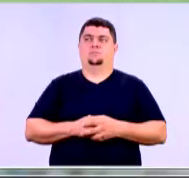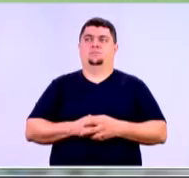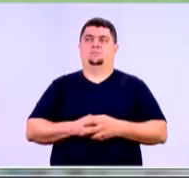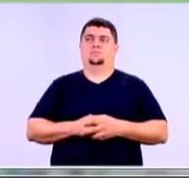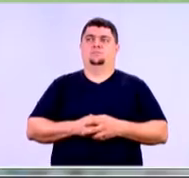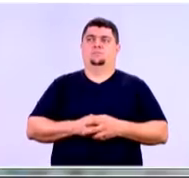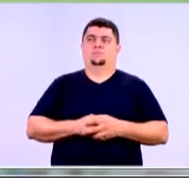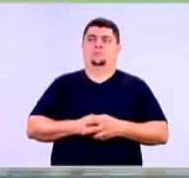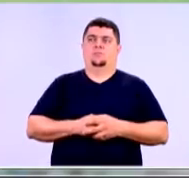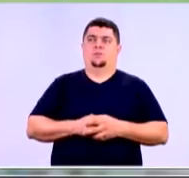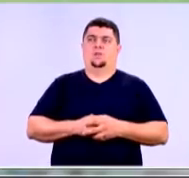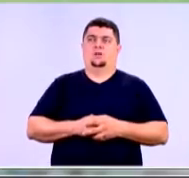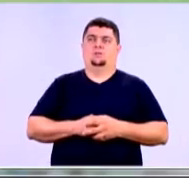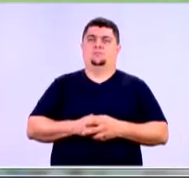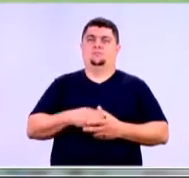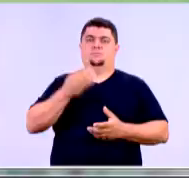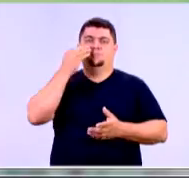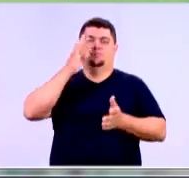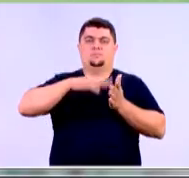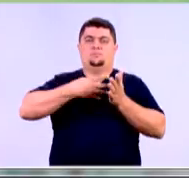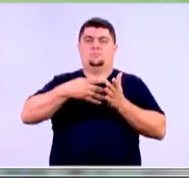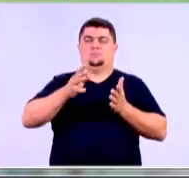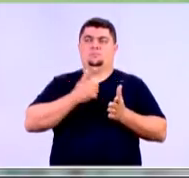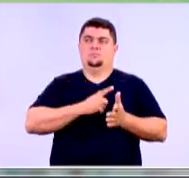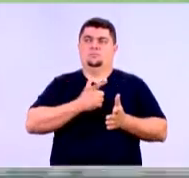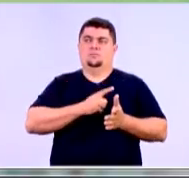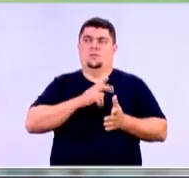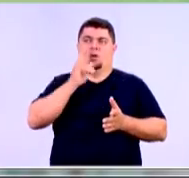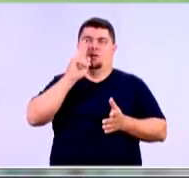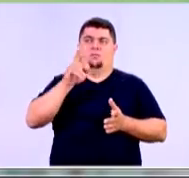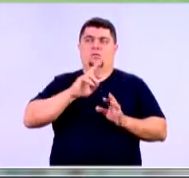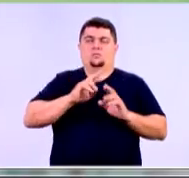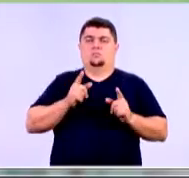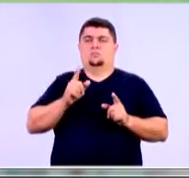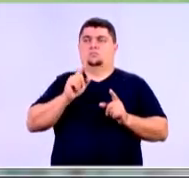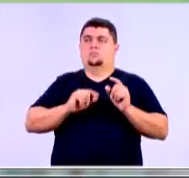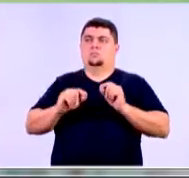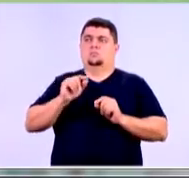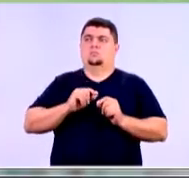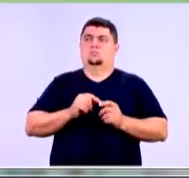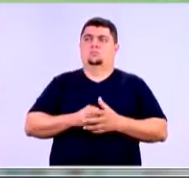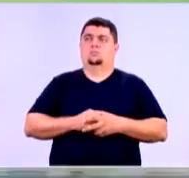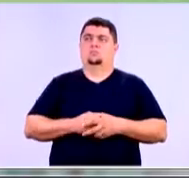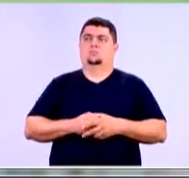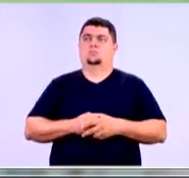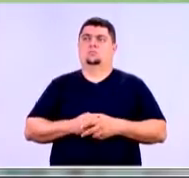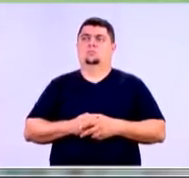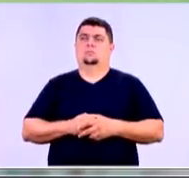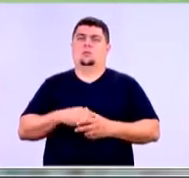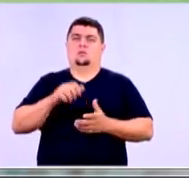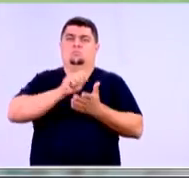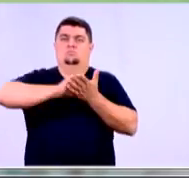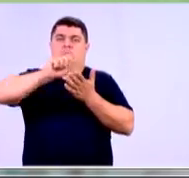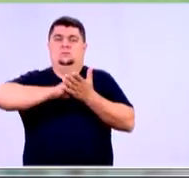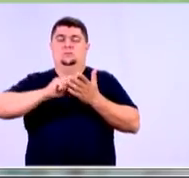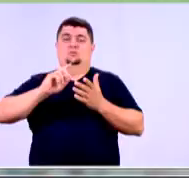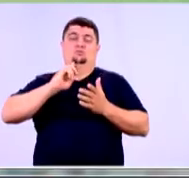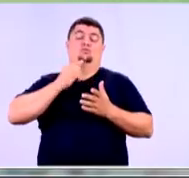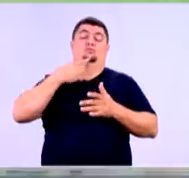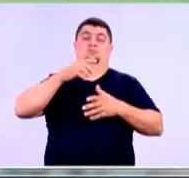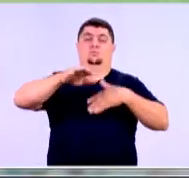uma outra análise? Vamos voltar ali para o balanço? Outra maneira de enxergar aqui... Nossa, está tão rabiscado que está difícil de entender, né? Deixa eu apagar um pouco dessa